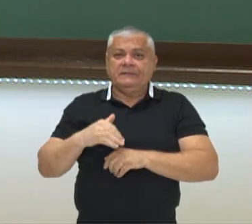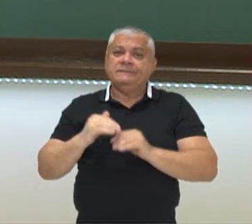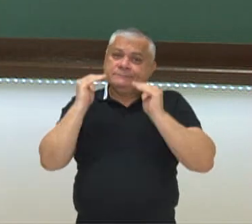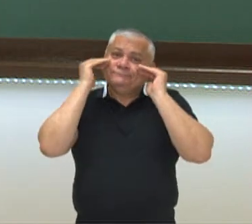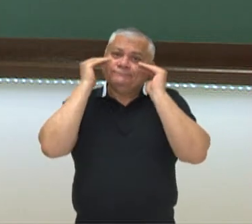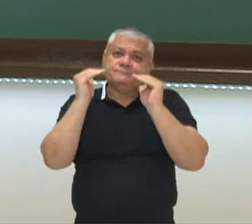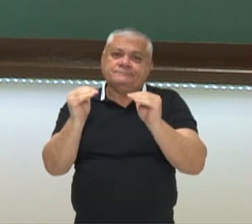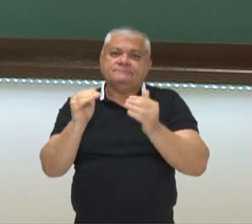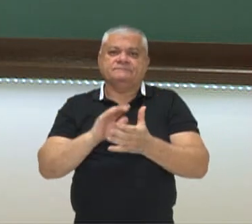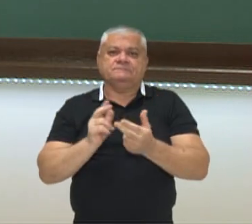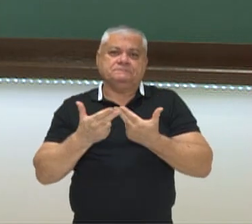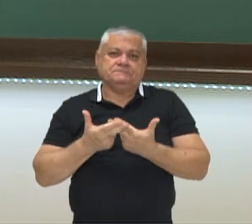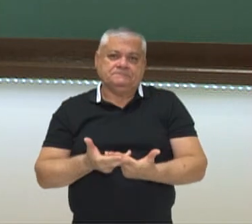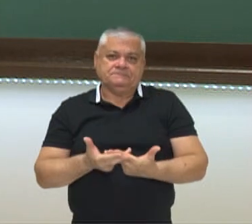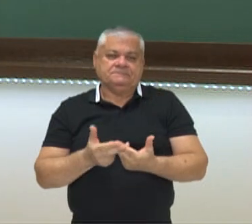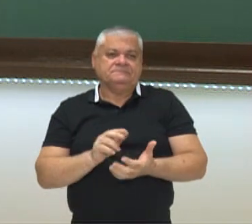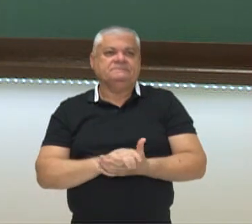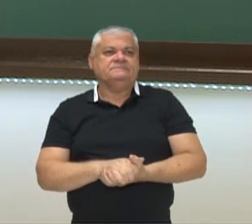local.